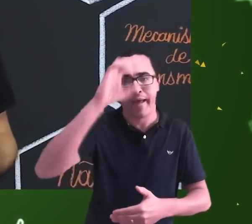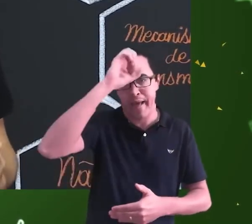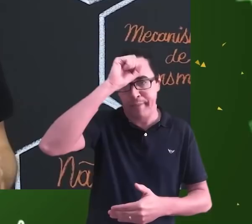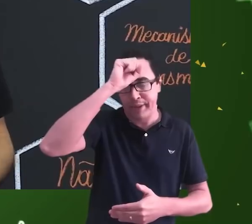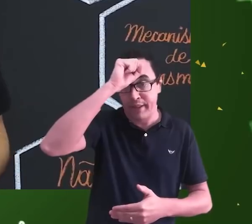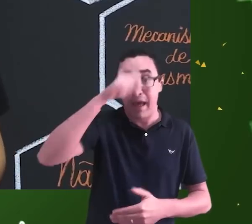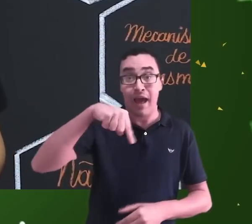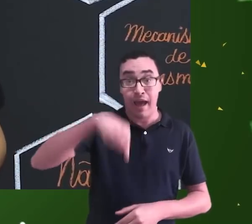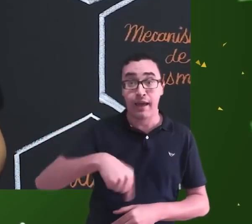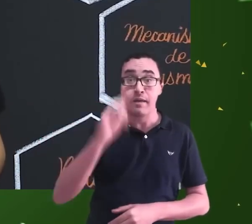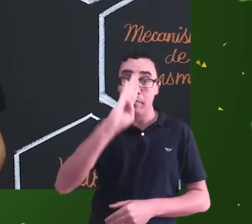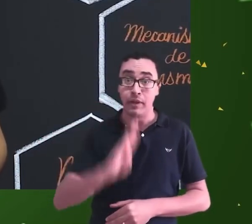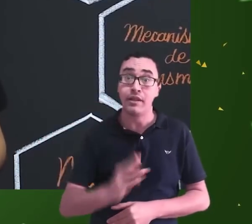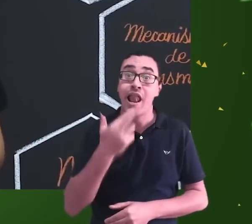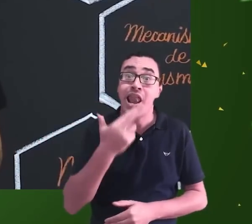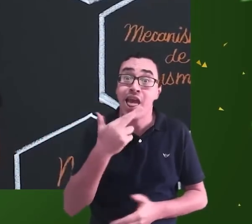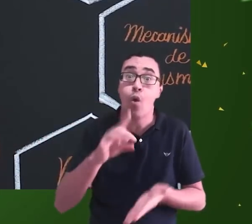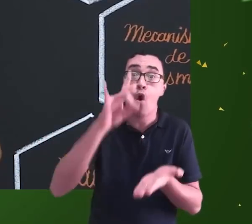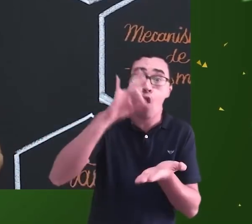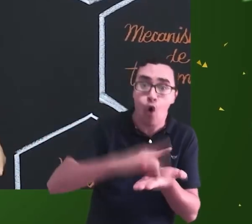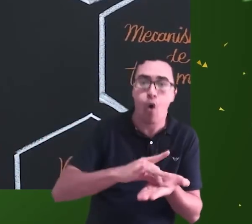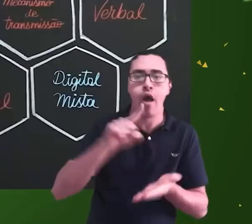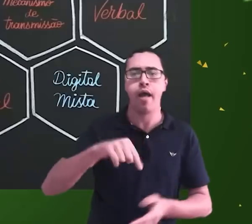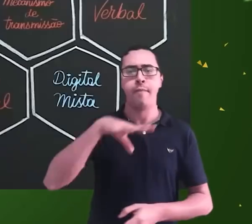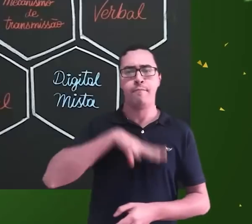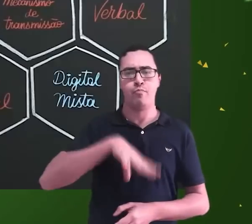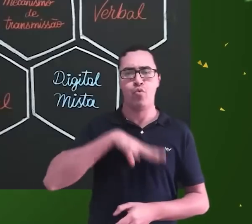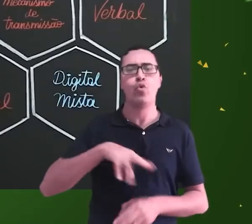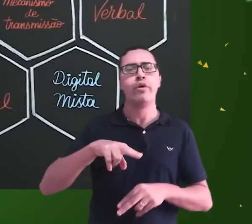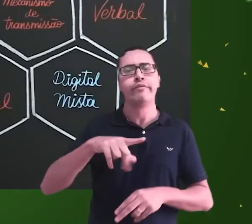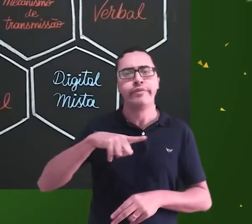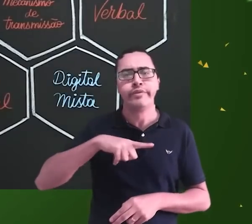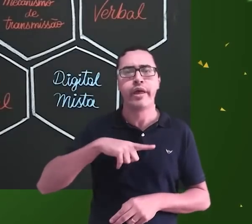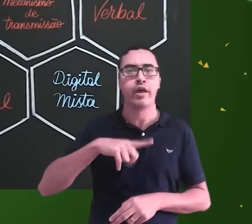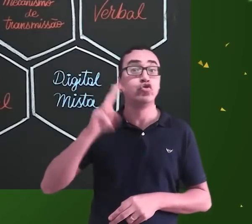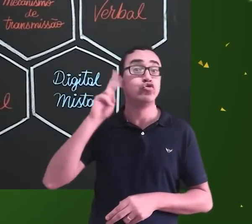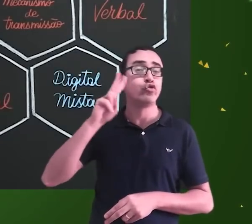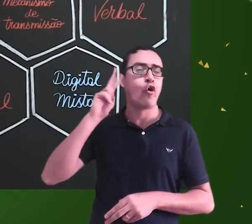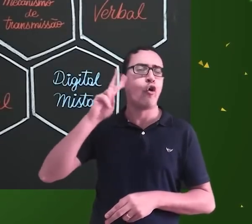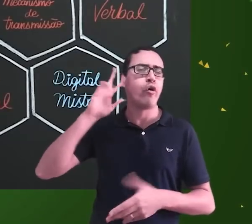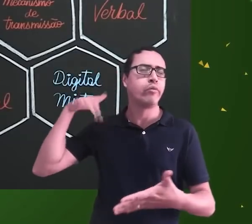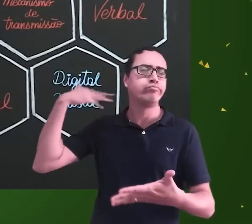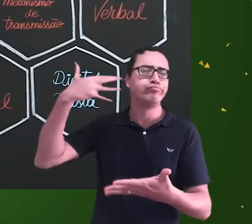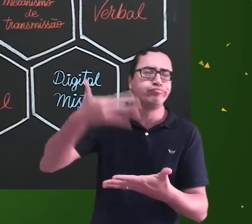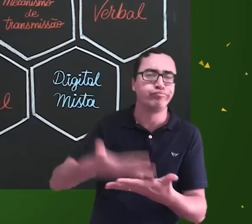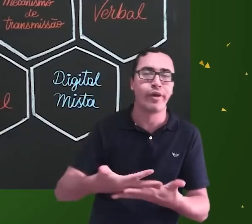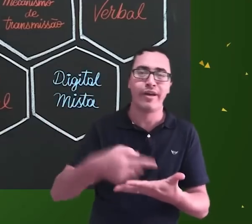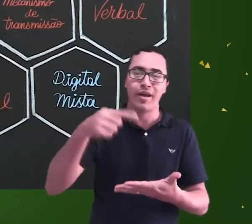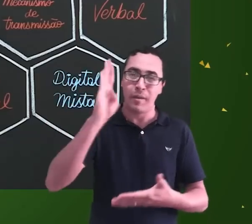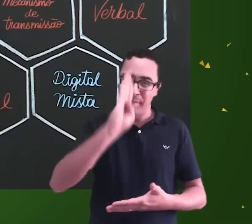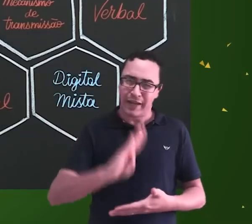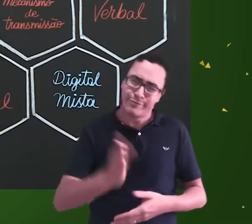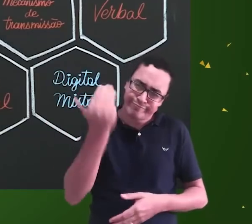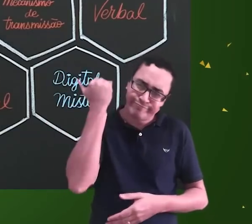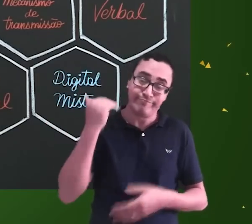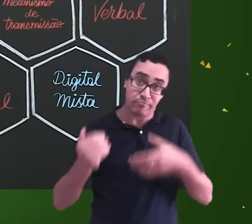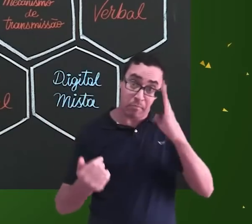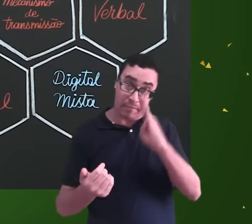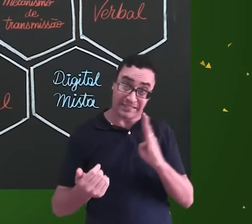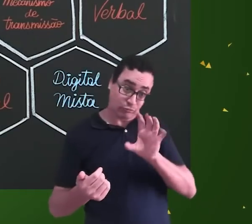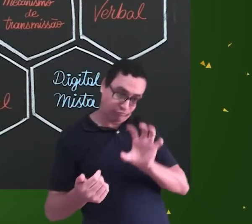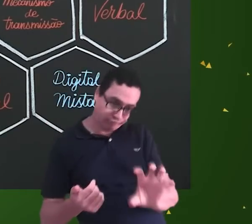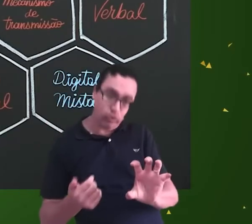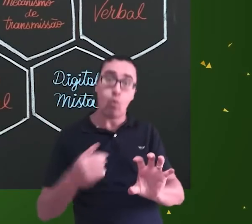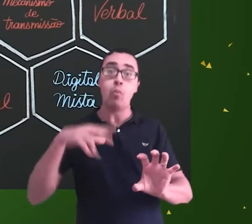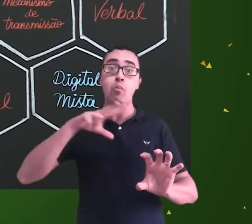língua oficial é a língua portuguesa. Existe todo um histórico por trás disso, né? Nós somos um país colonizado por Portugal. Portugal traz para a